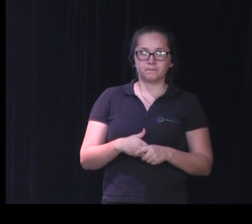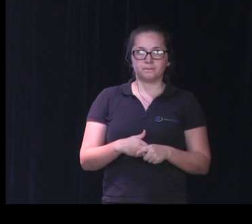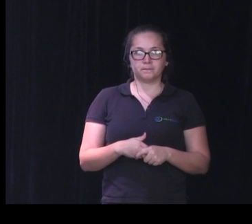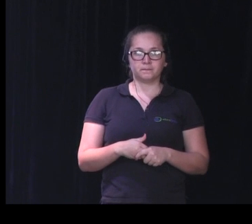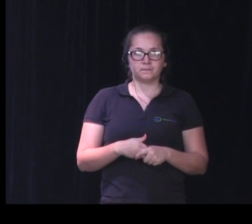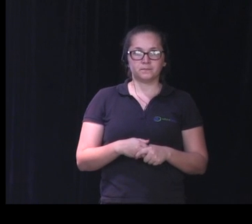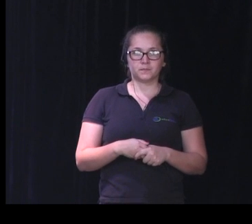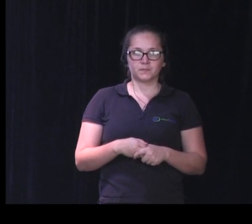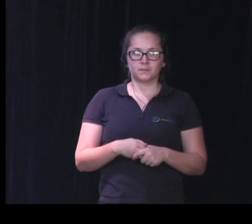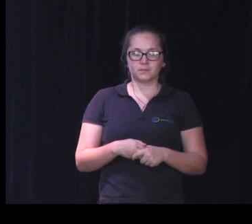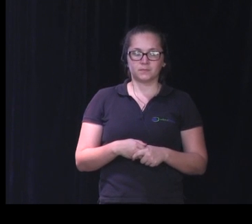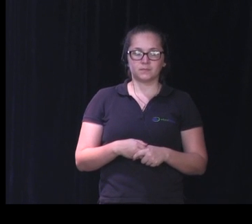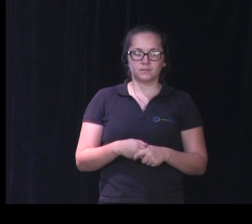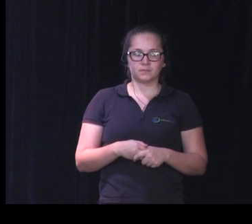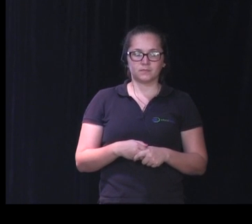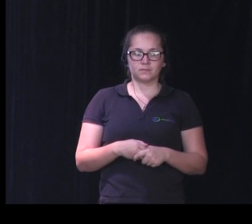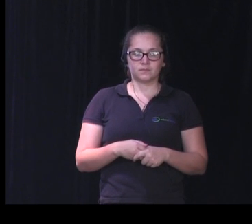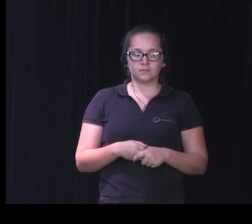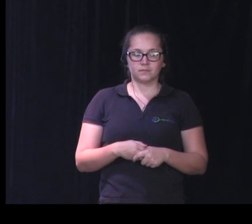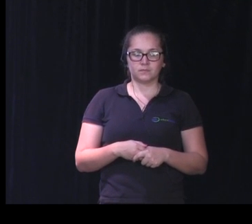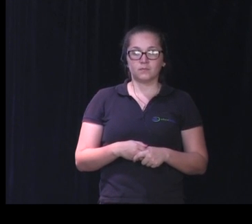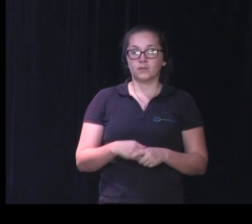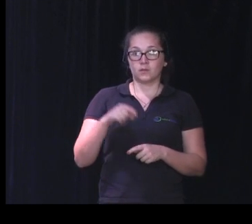na Argentina.